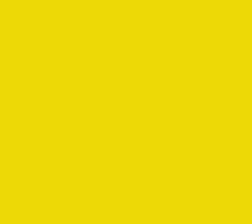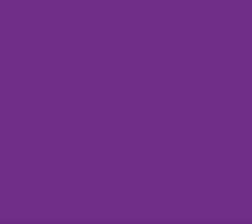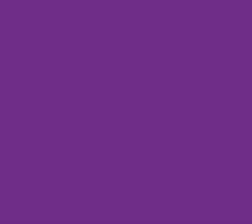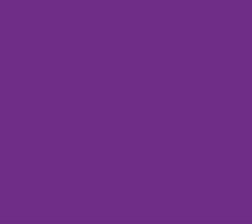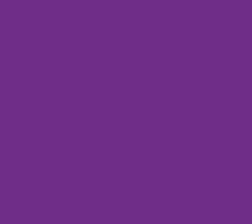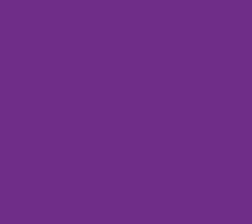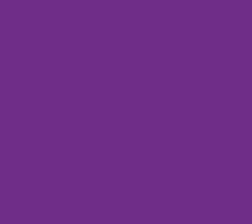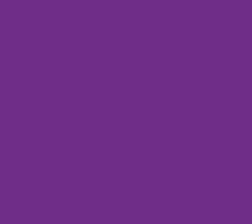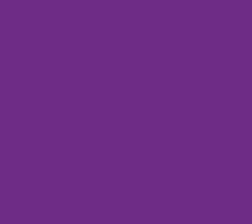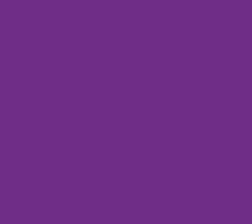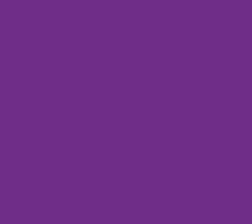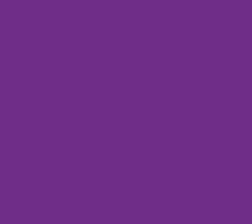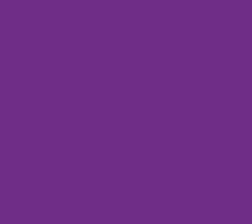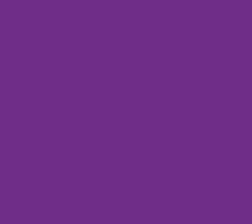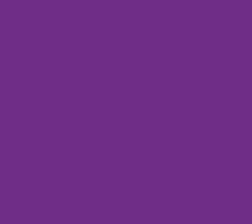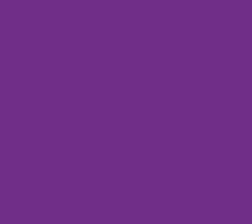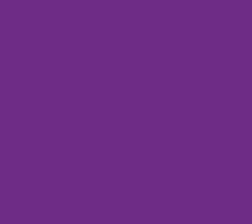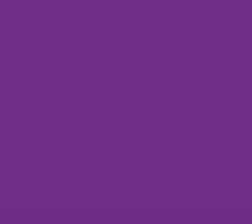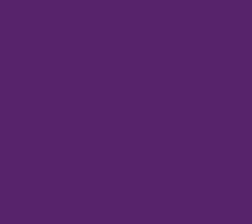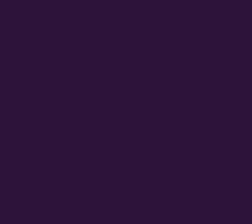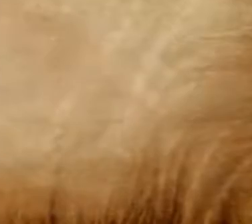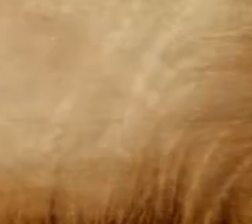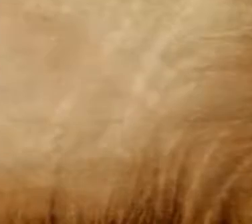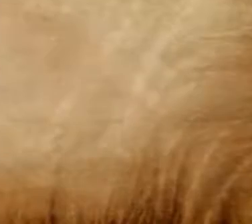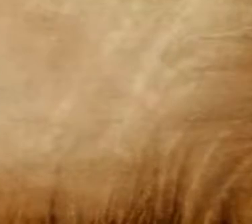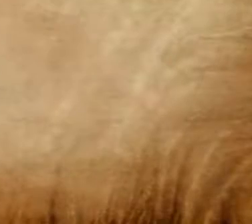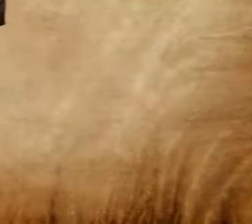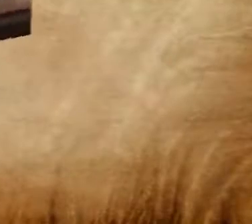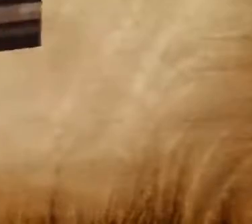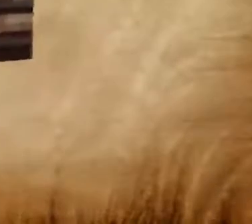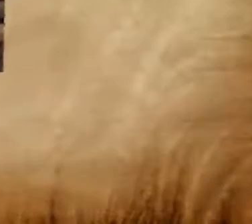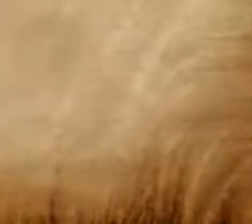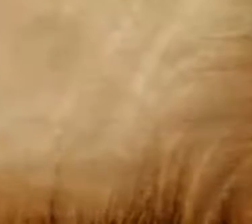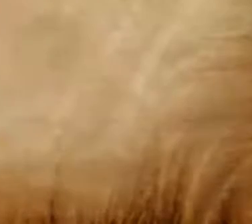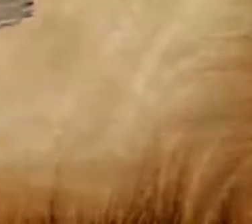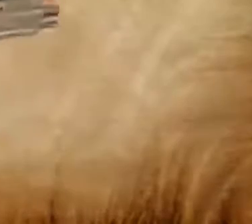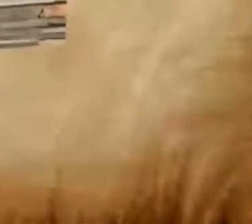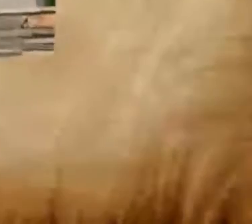vantagem. Governo Federal, Ordem e Progresso.